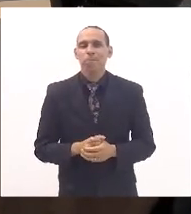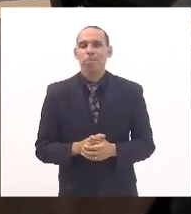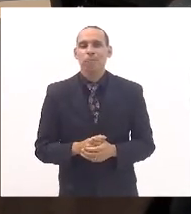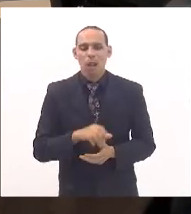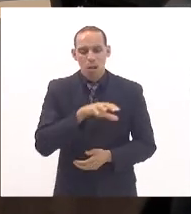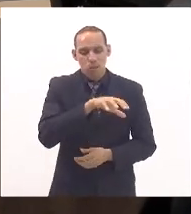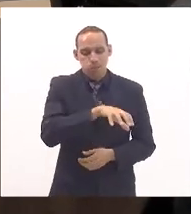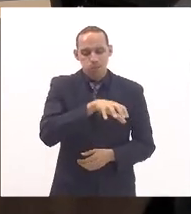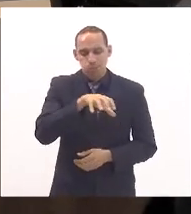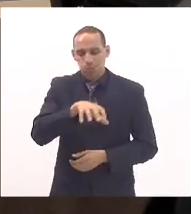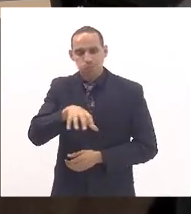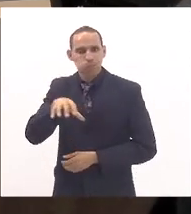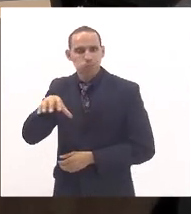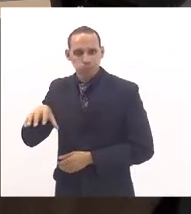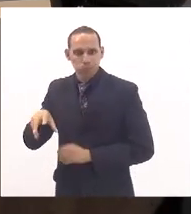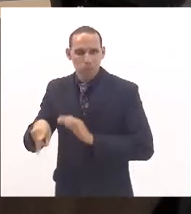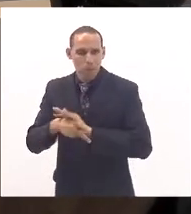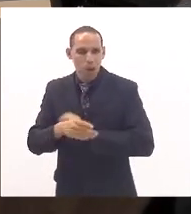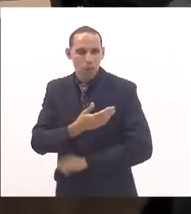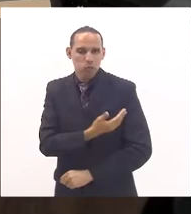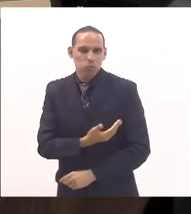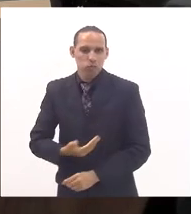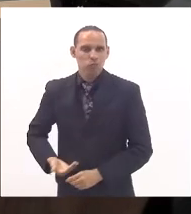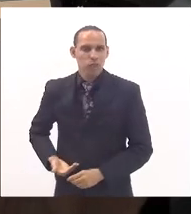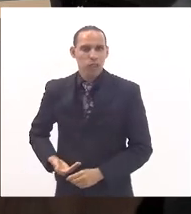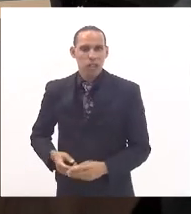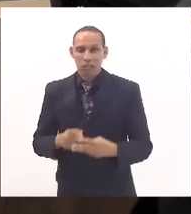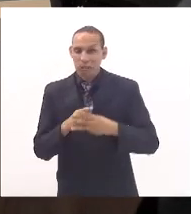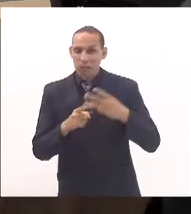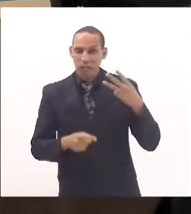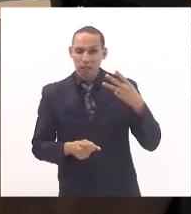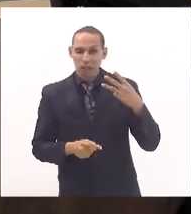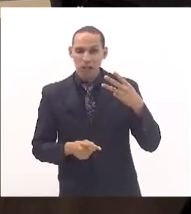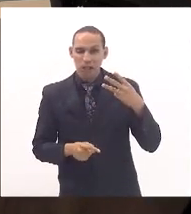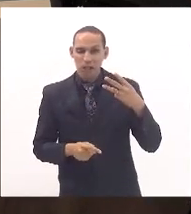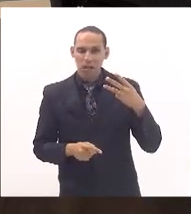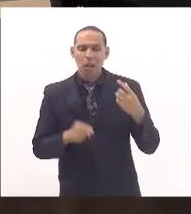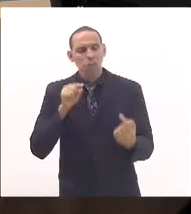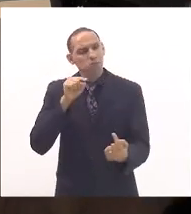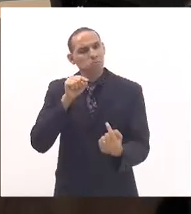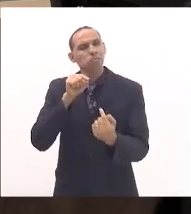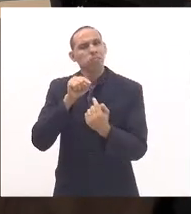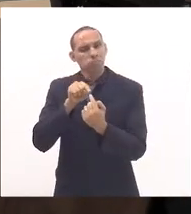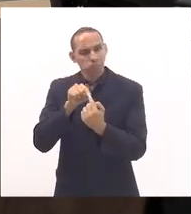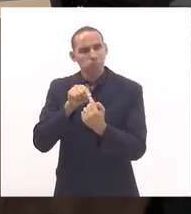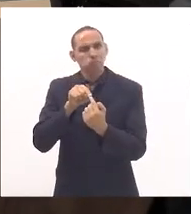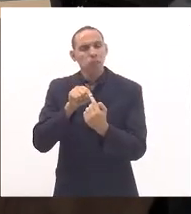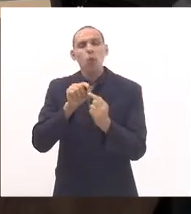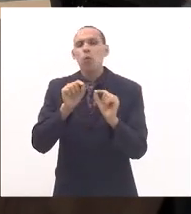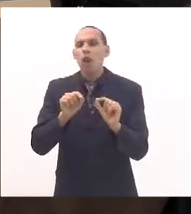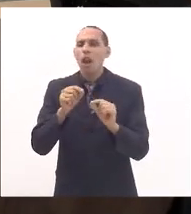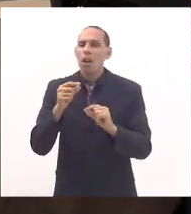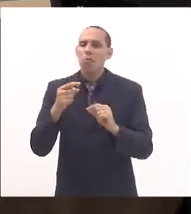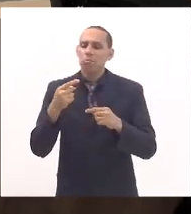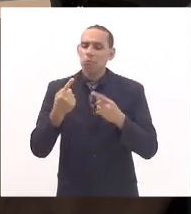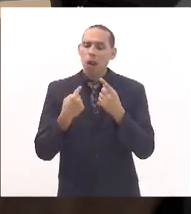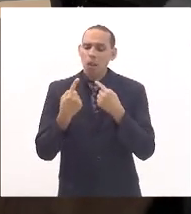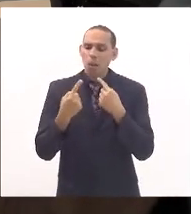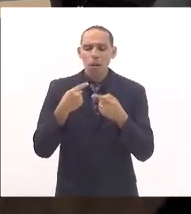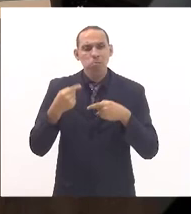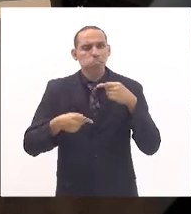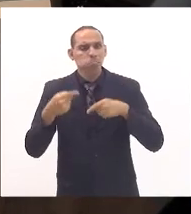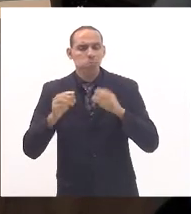entes governamentais se mostraram favoráveis à discussão desse